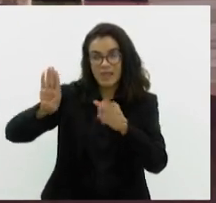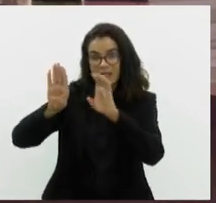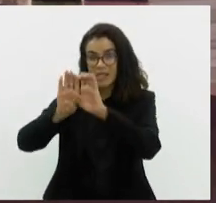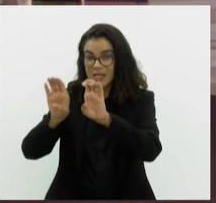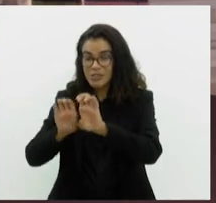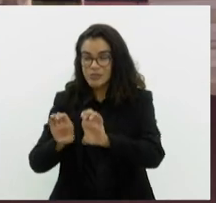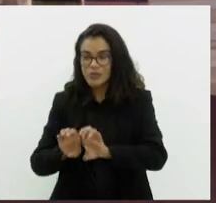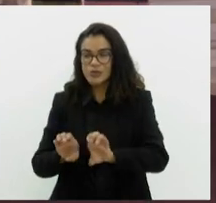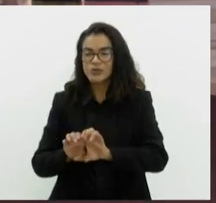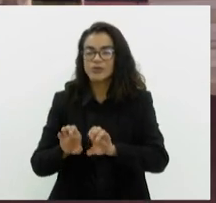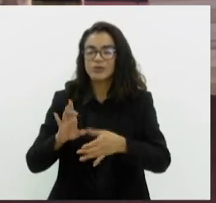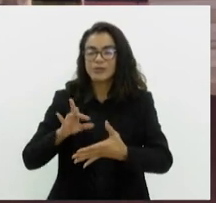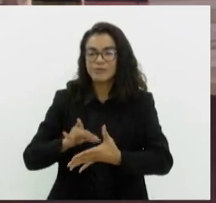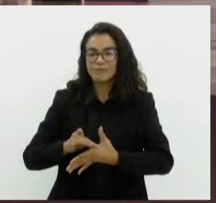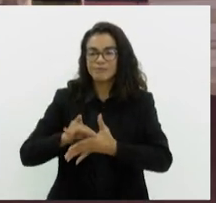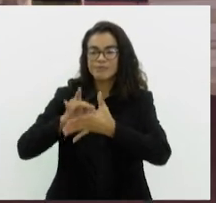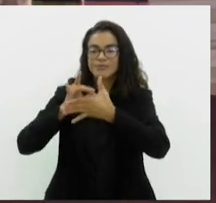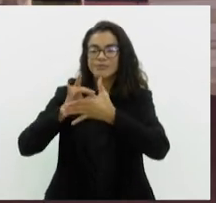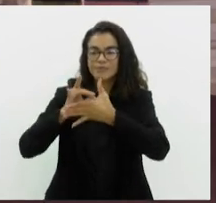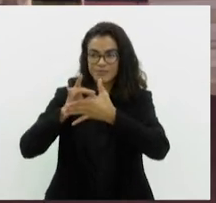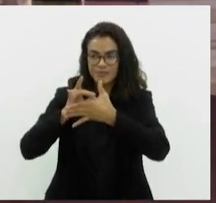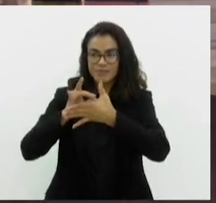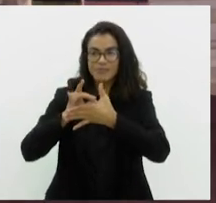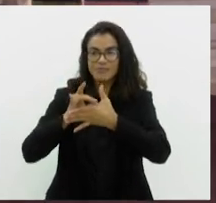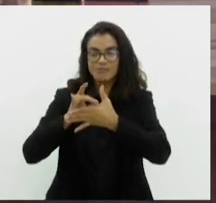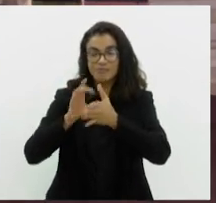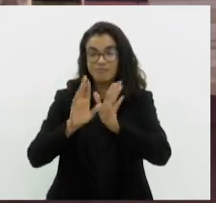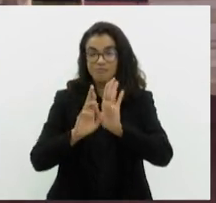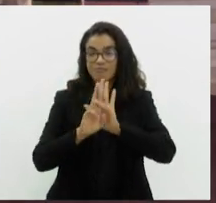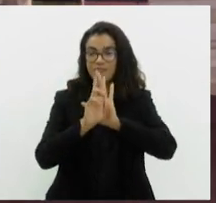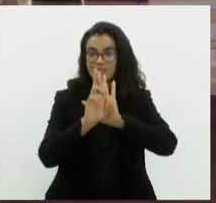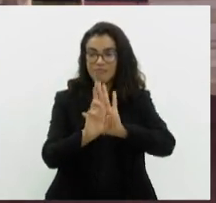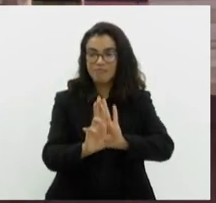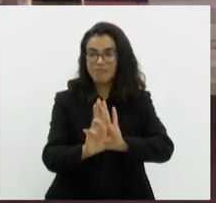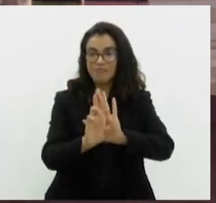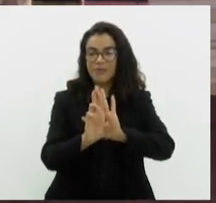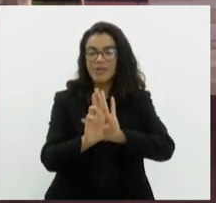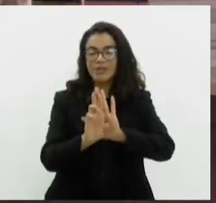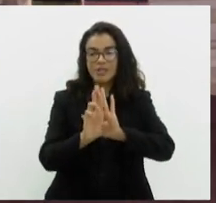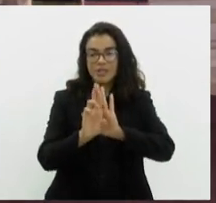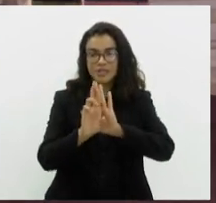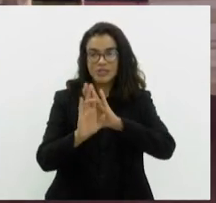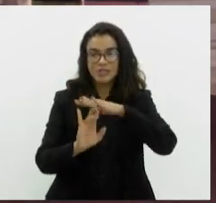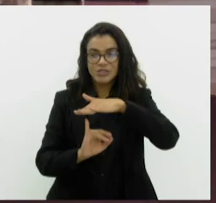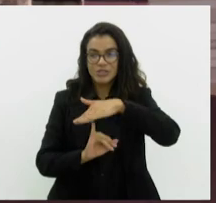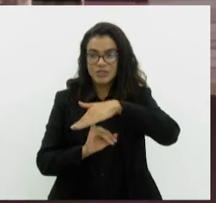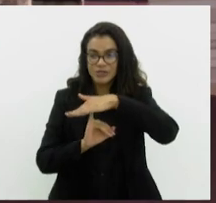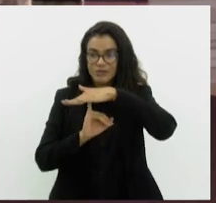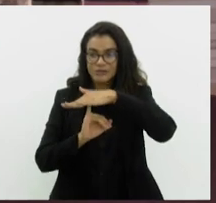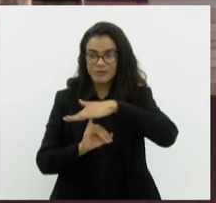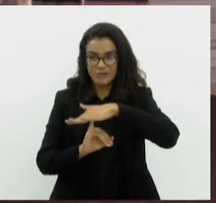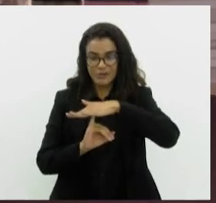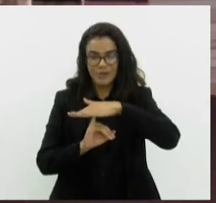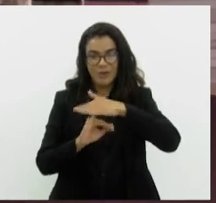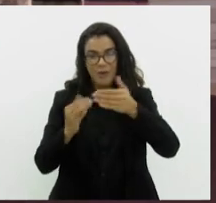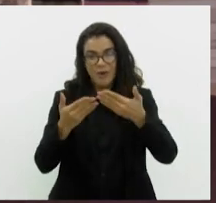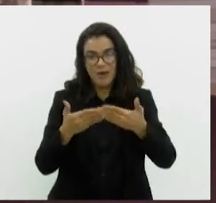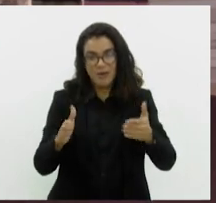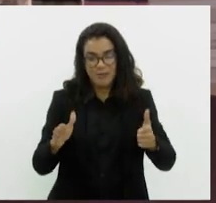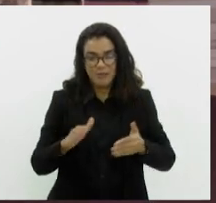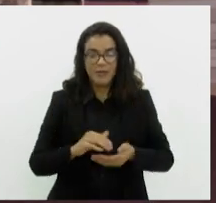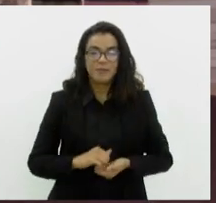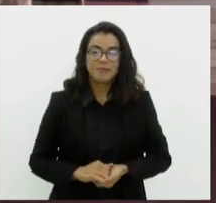de comando, da representatividade institucional mais ampla,